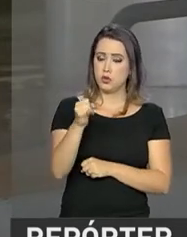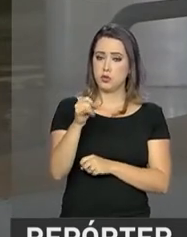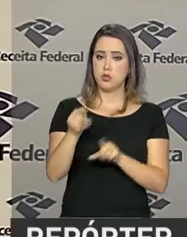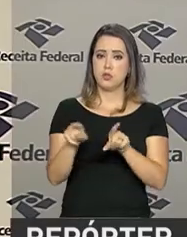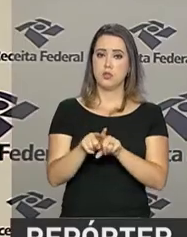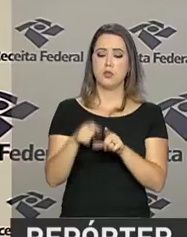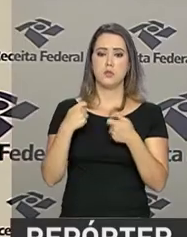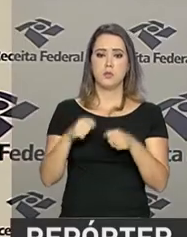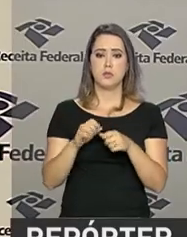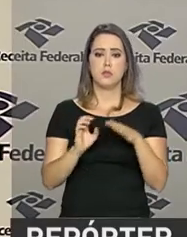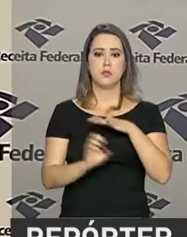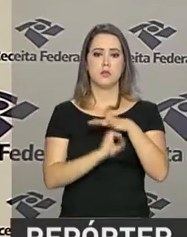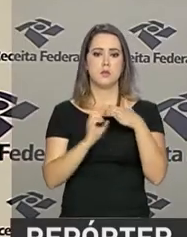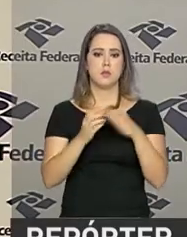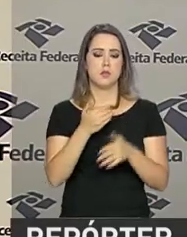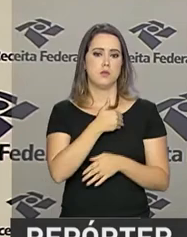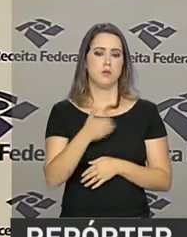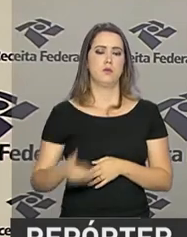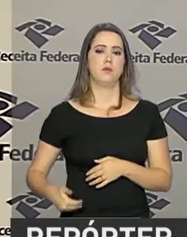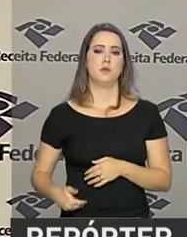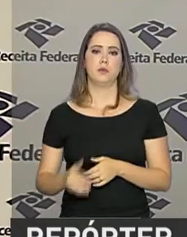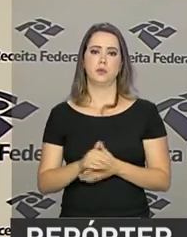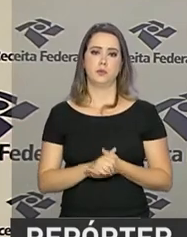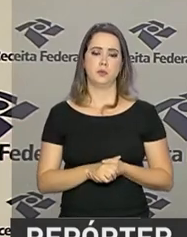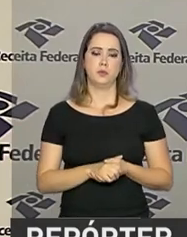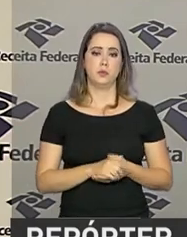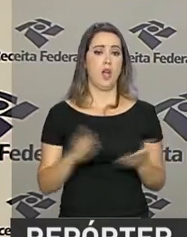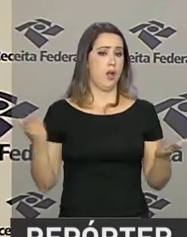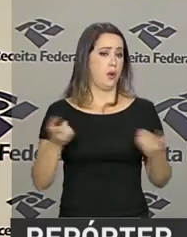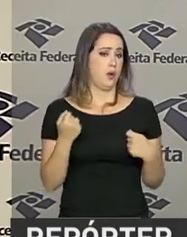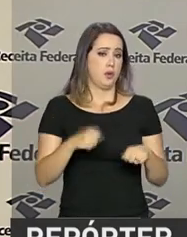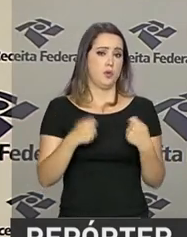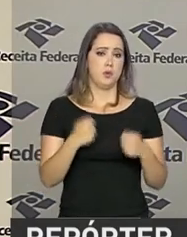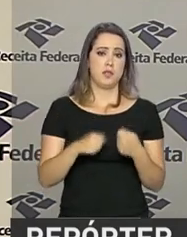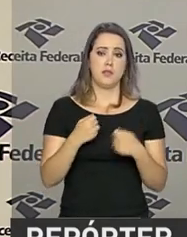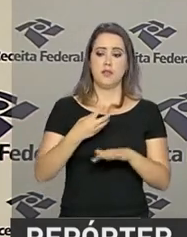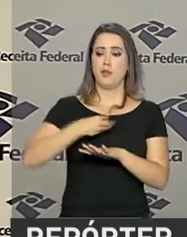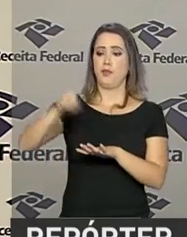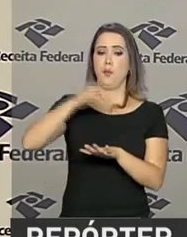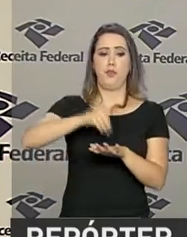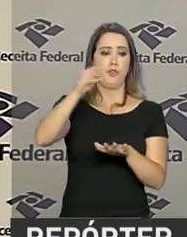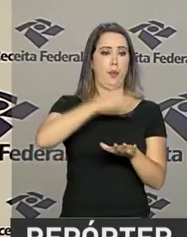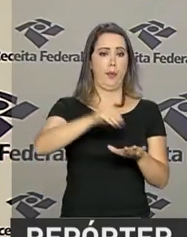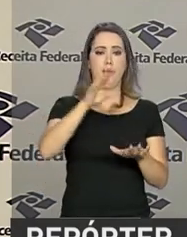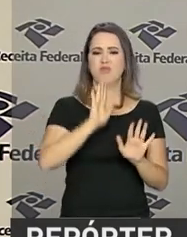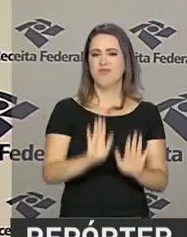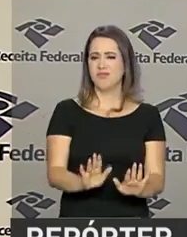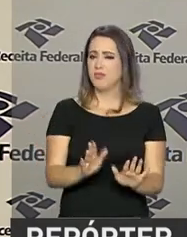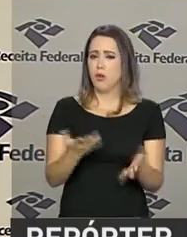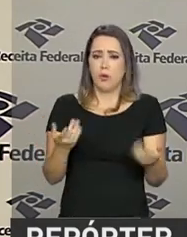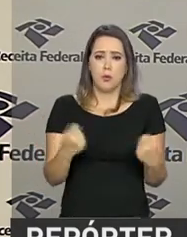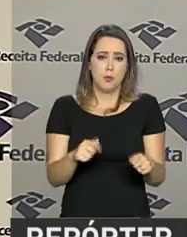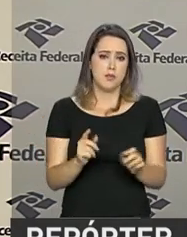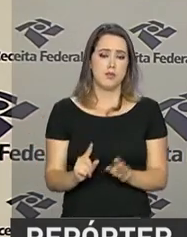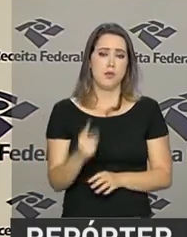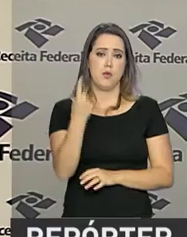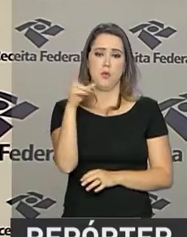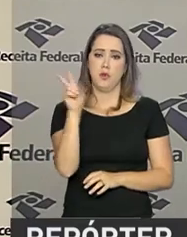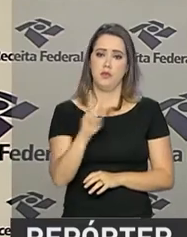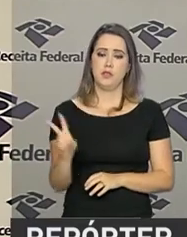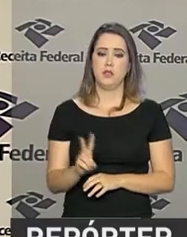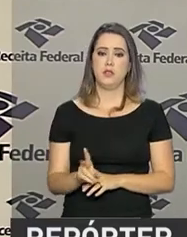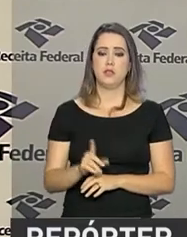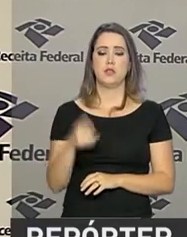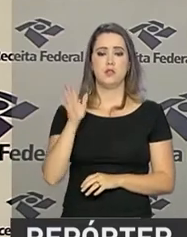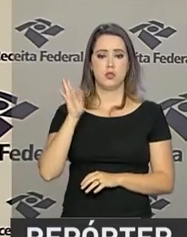não vai precisar ficar fazendo comprovações diversos fogos a diferença seja informação dele está